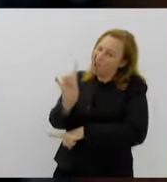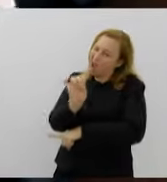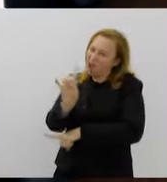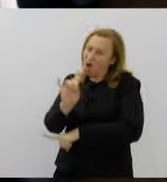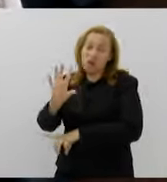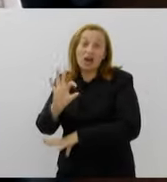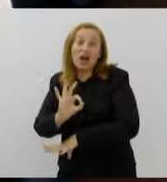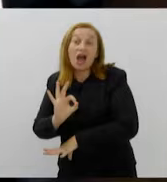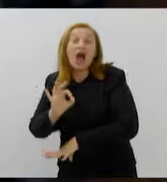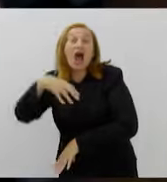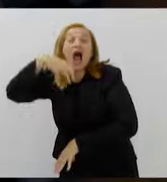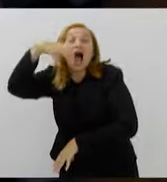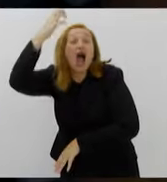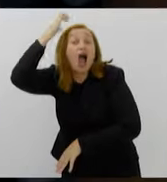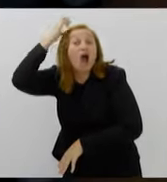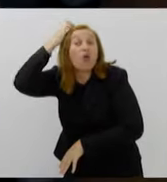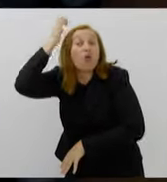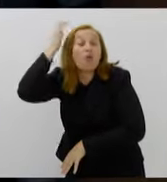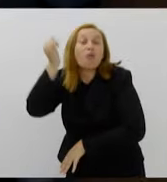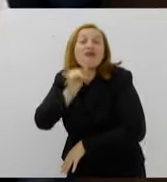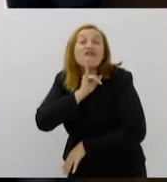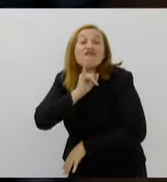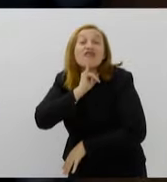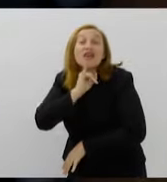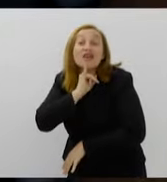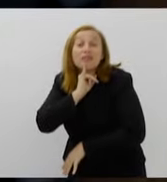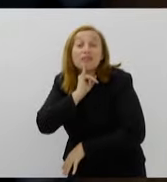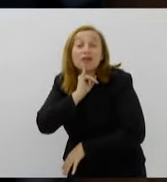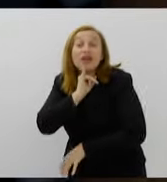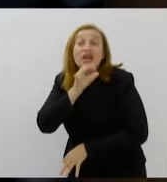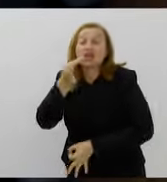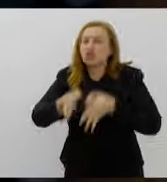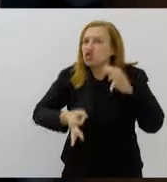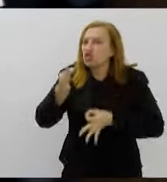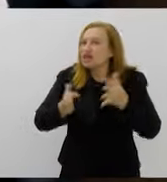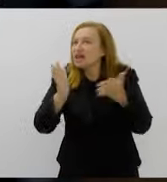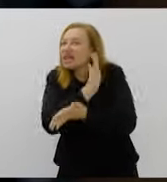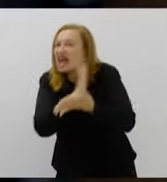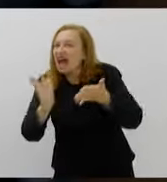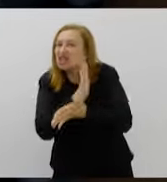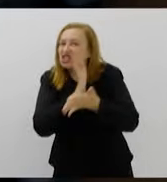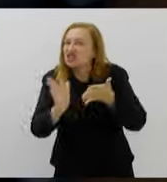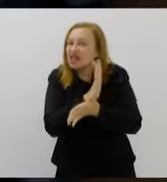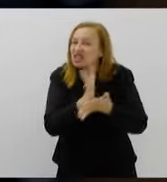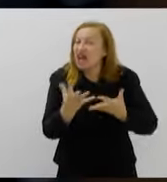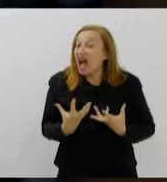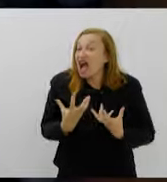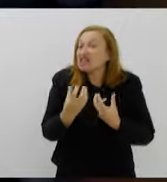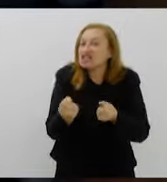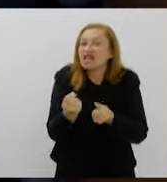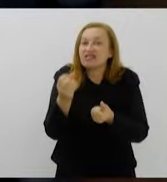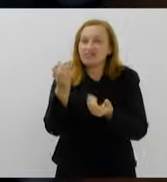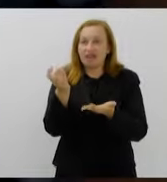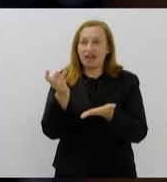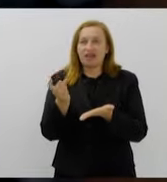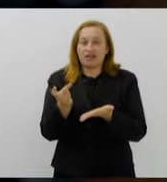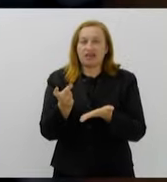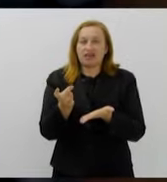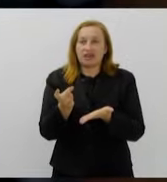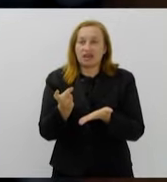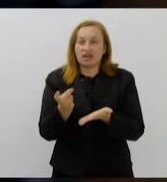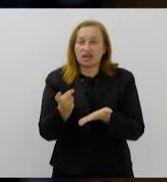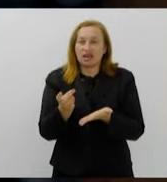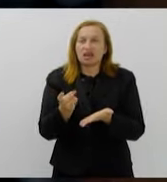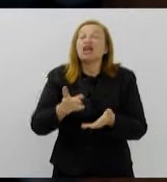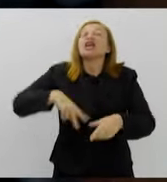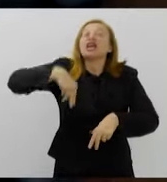é da polícia a culpa infelizmente é do Judiciário que muitas das vezes abraça na realidade aqueles que deveriam realmente tomar